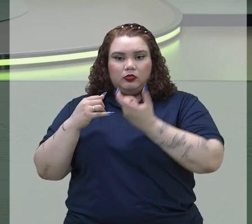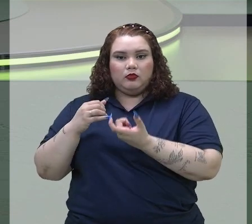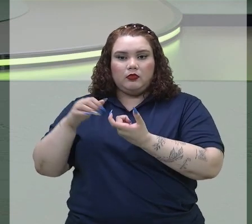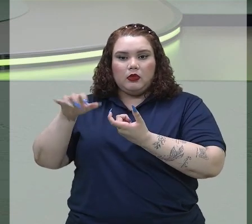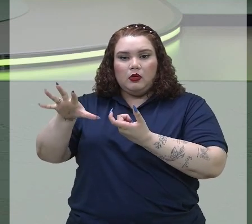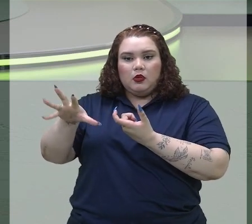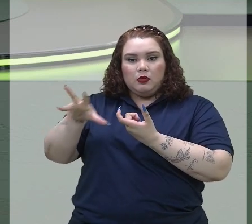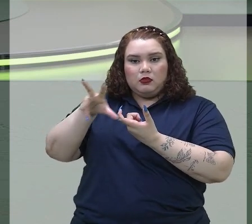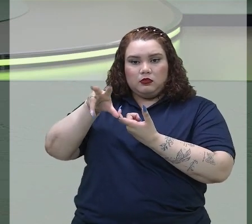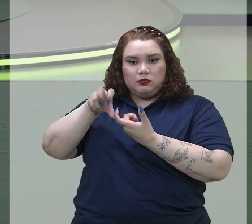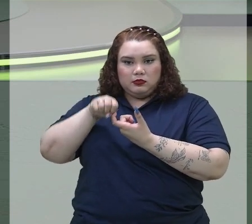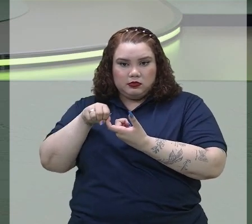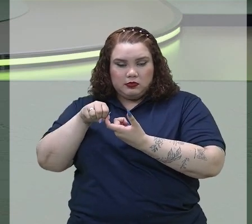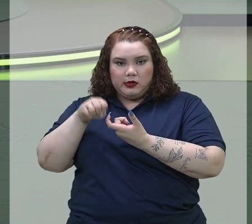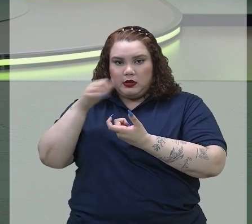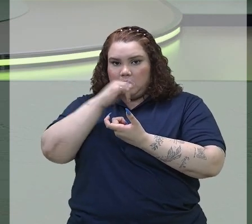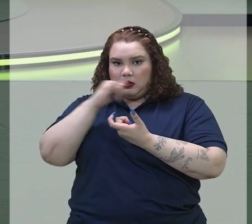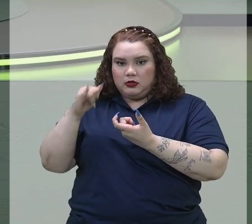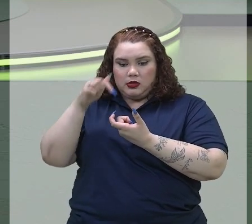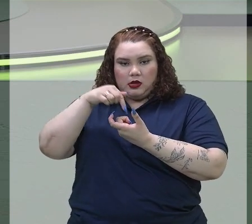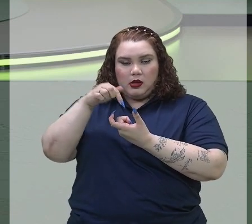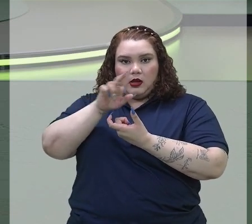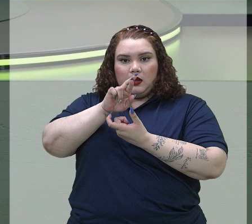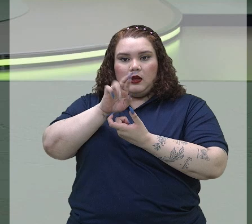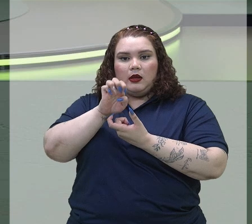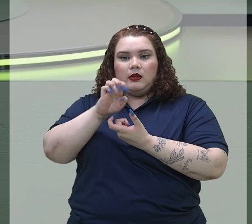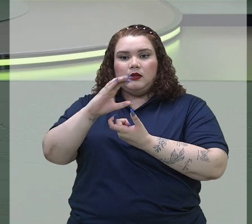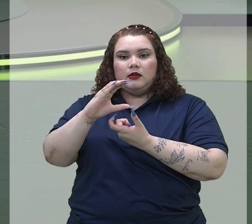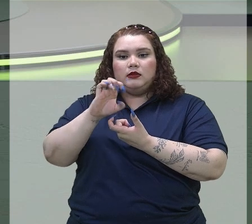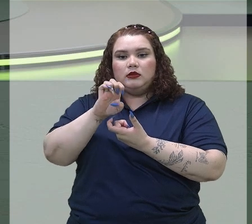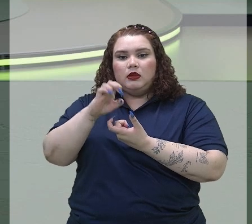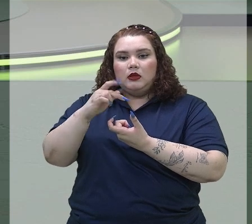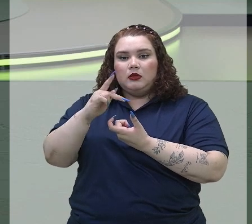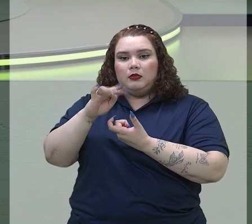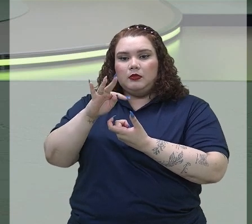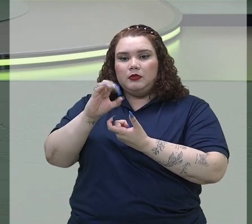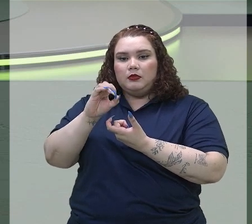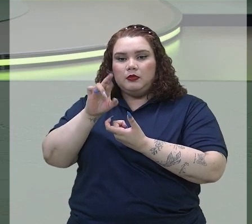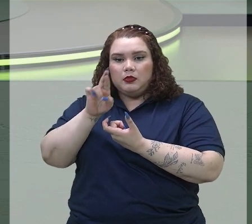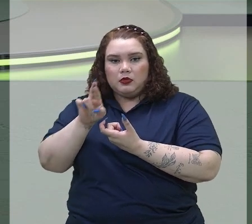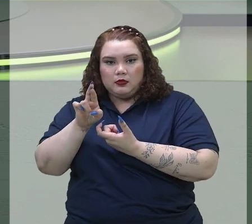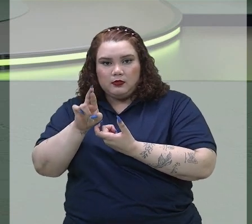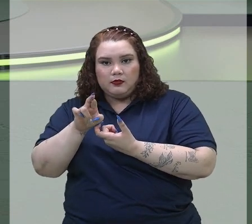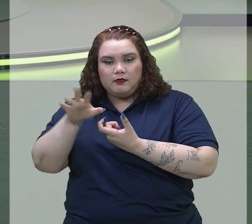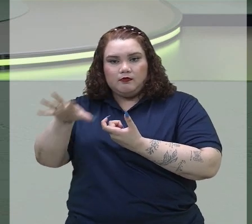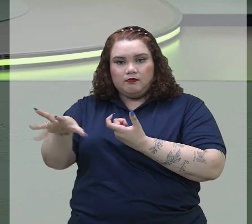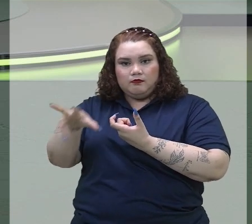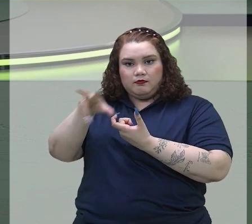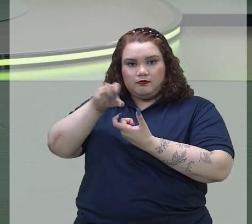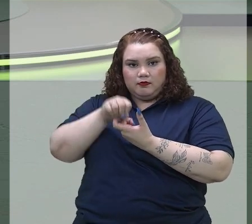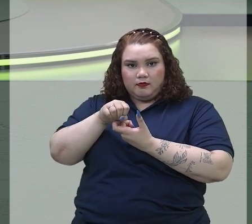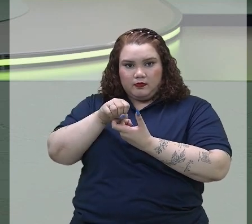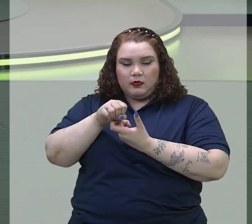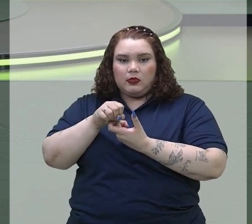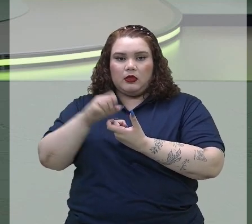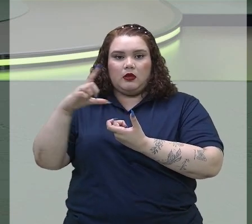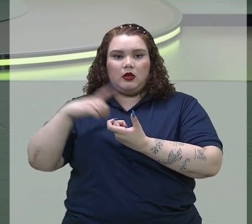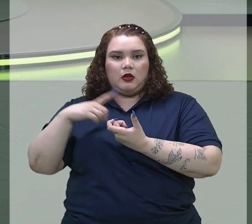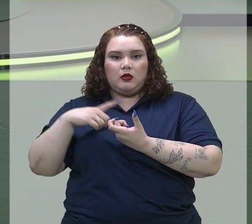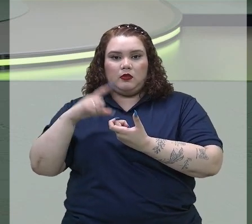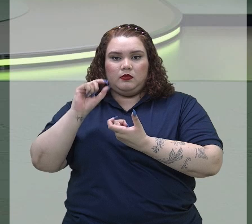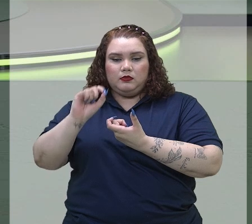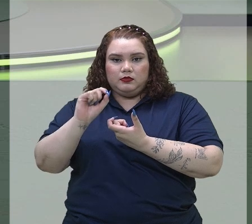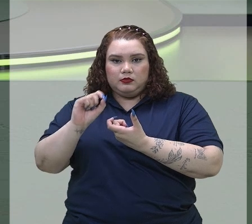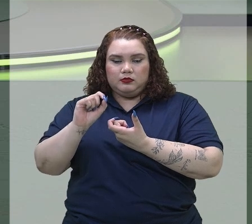O receptor que nós temos aí, ó, o receptor você tem. No receptor eu tenho